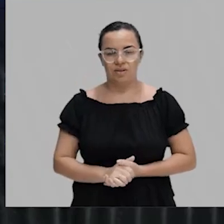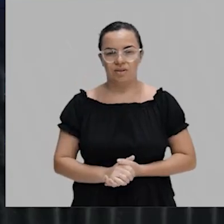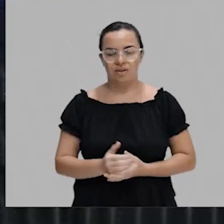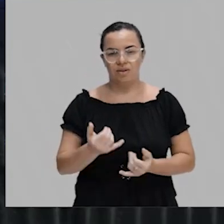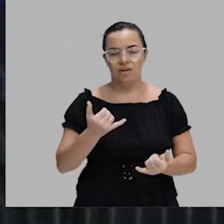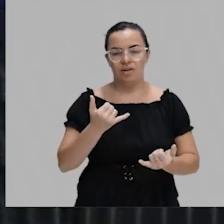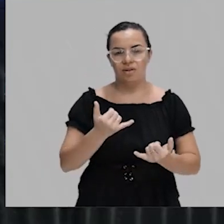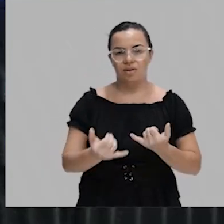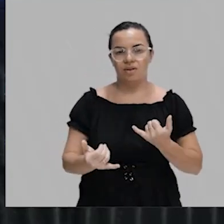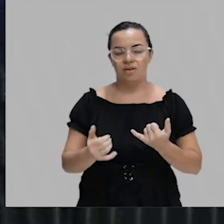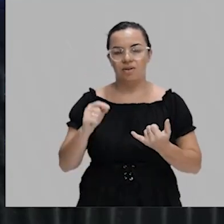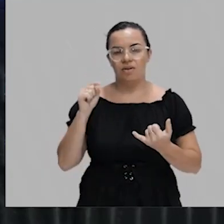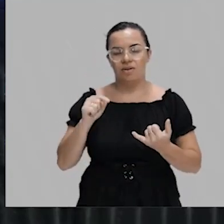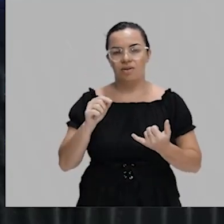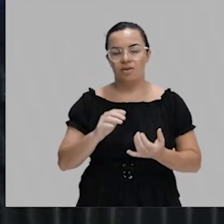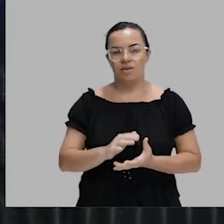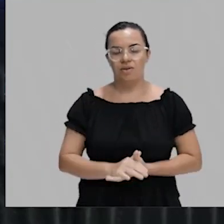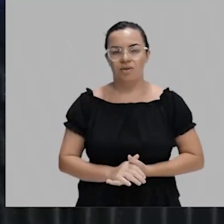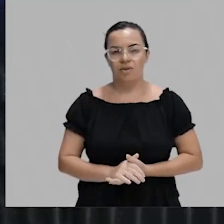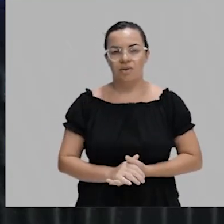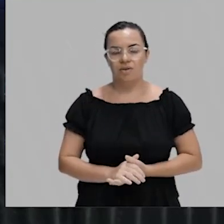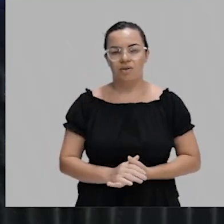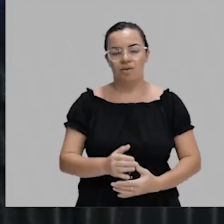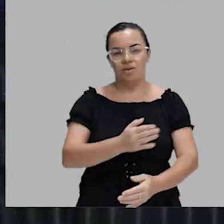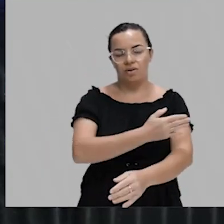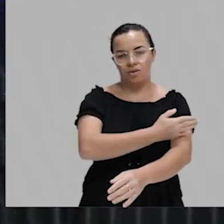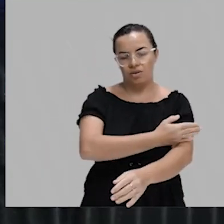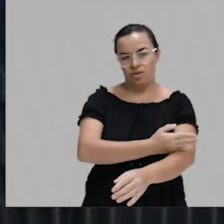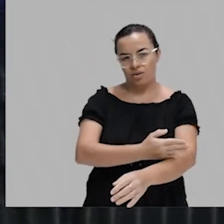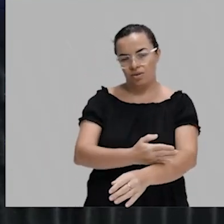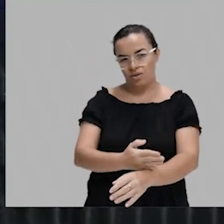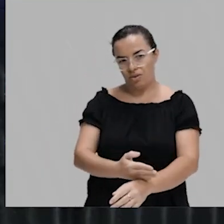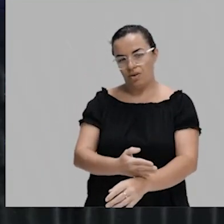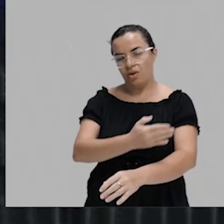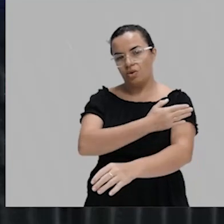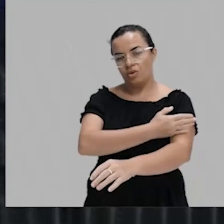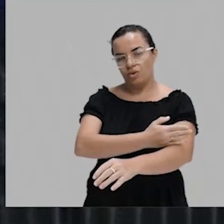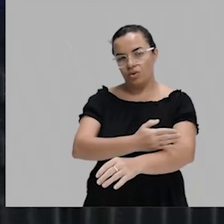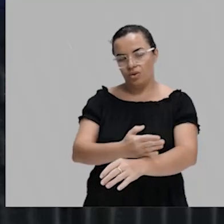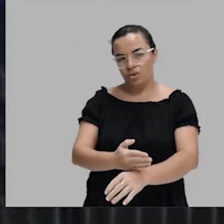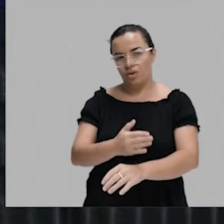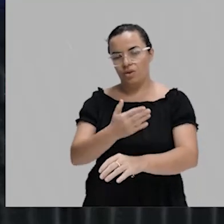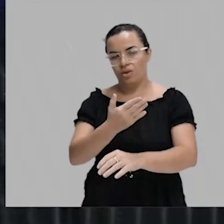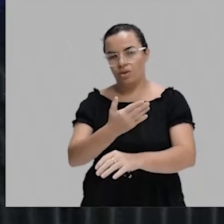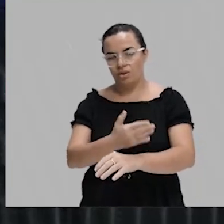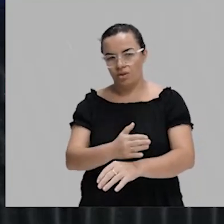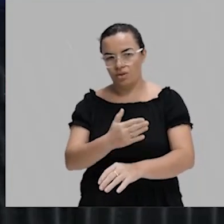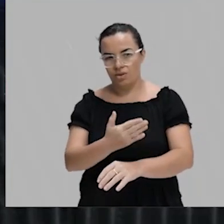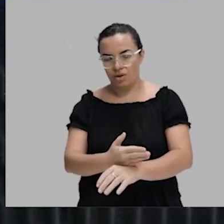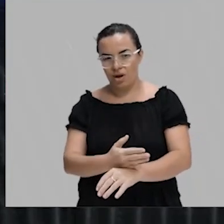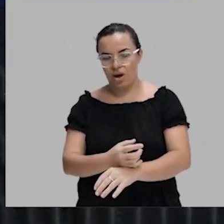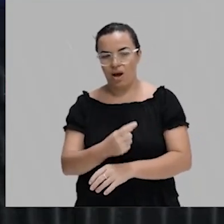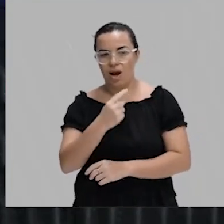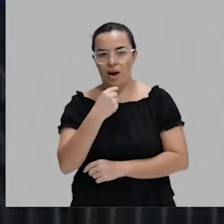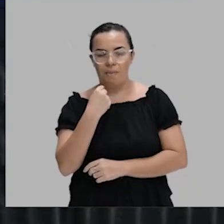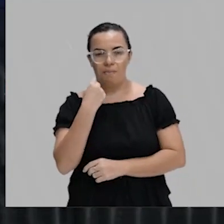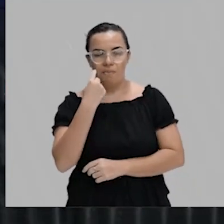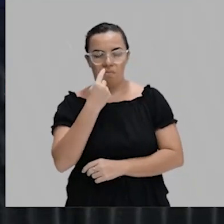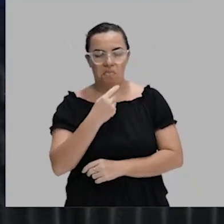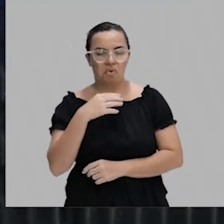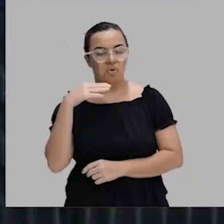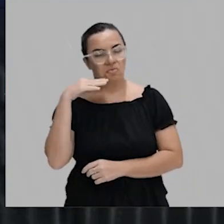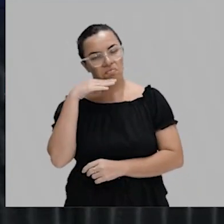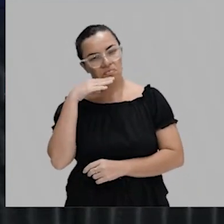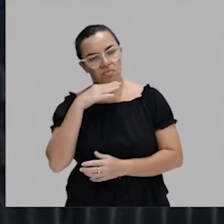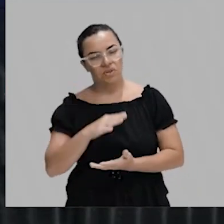Parece que é o costume que vai deixar, do cachimbo, que vai deixar a boca torta. Eu acho que